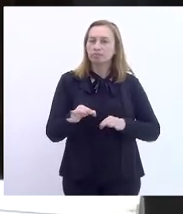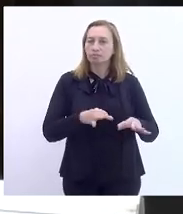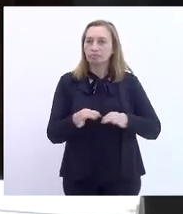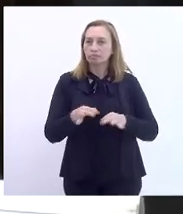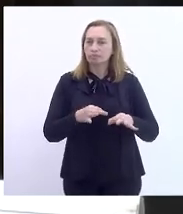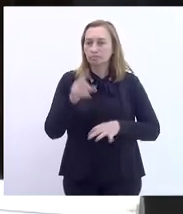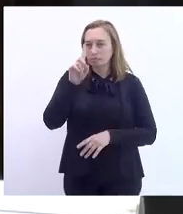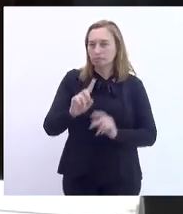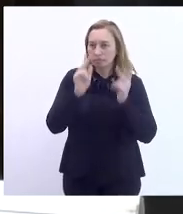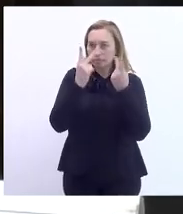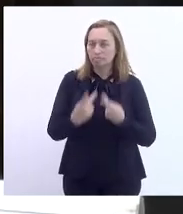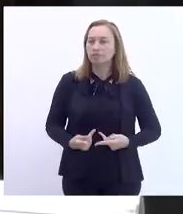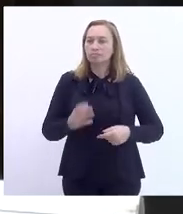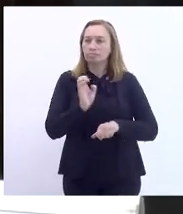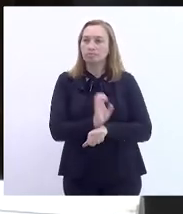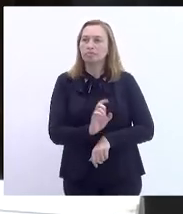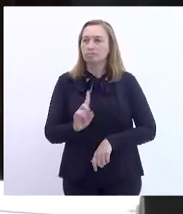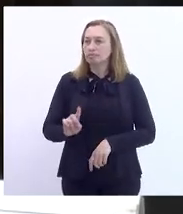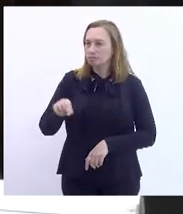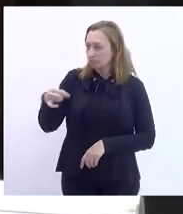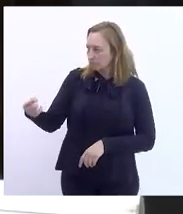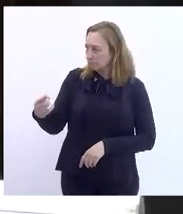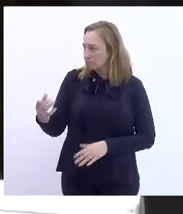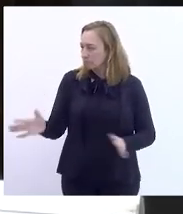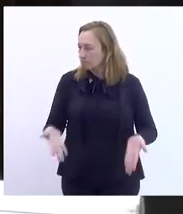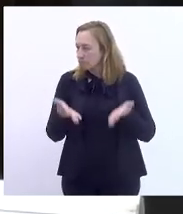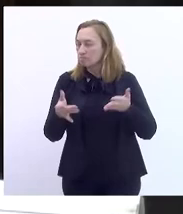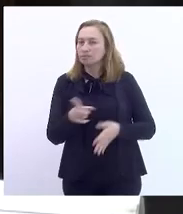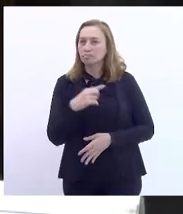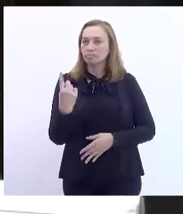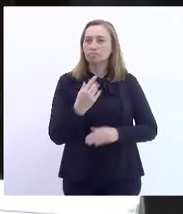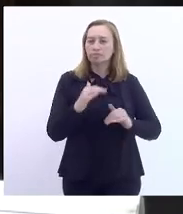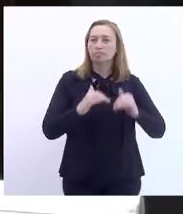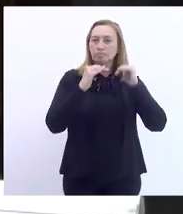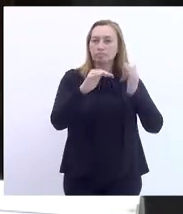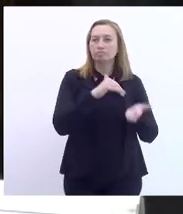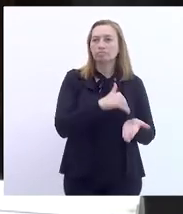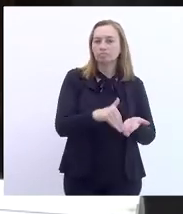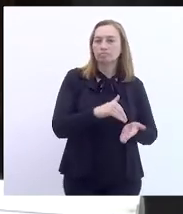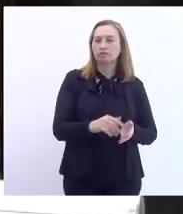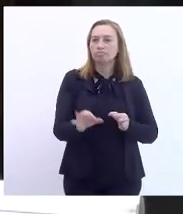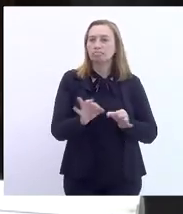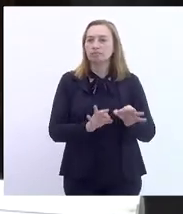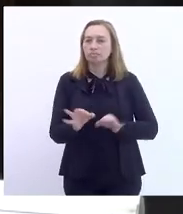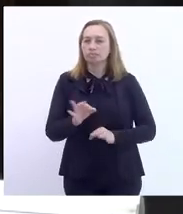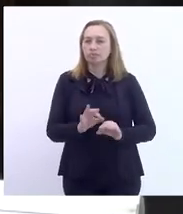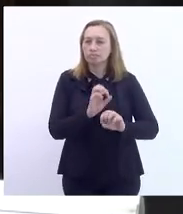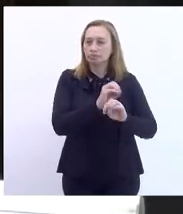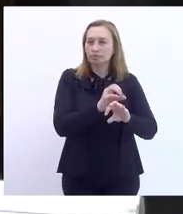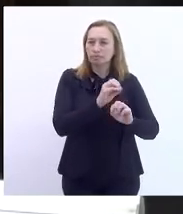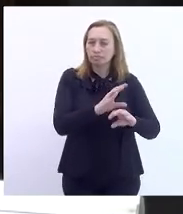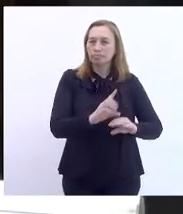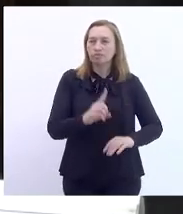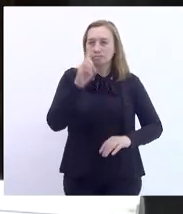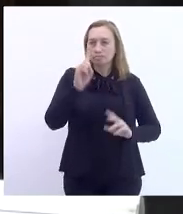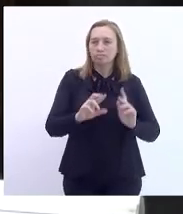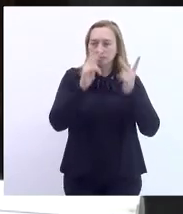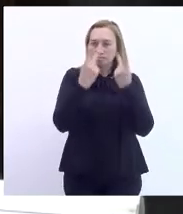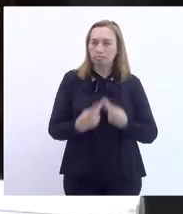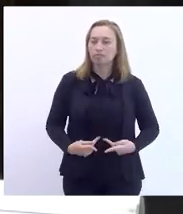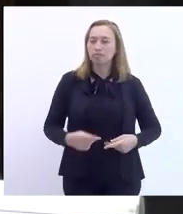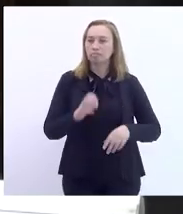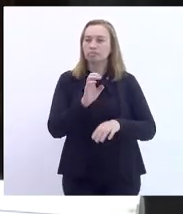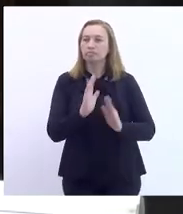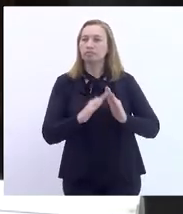de direitos humanos no estado outra iniciativa da nossa subsecretaria é um projeto de educação em direitos humanos no Colégio